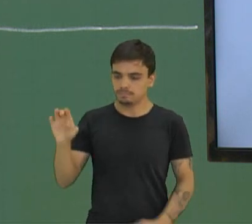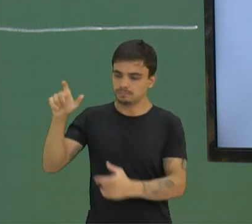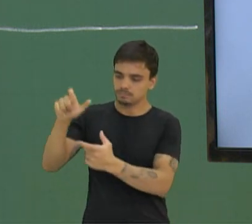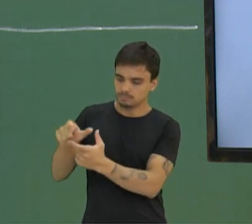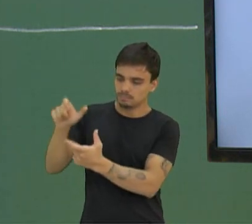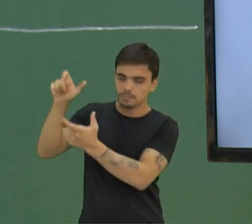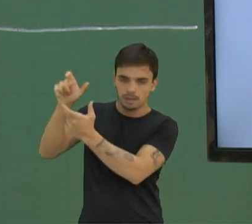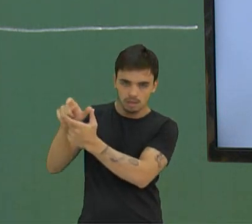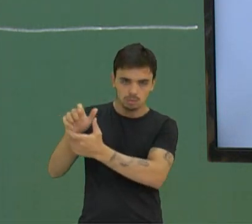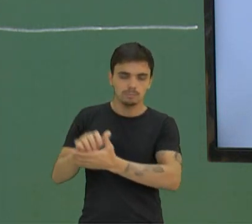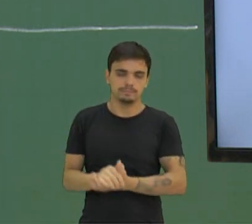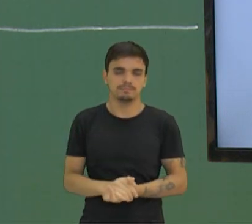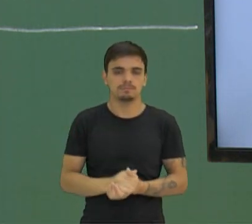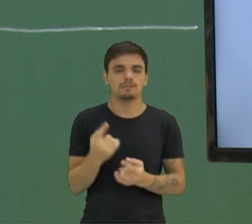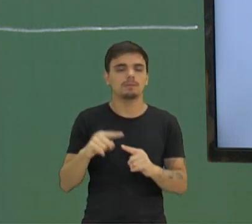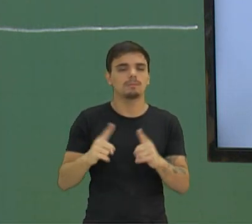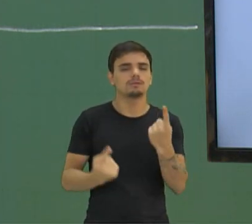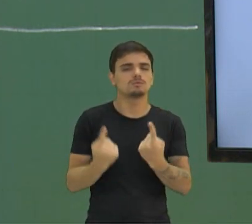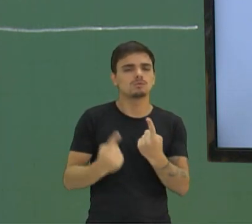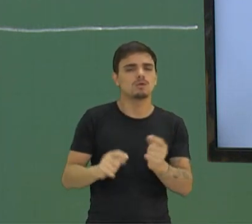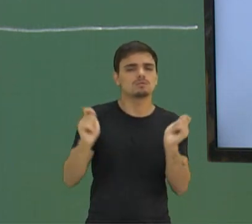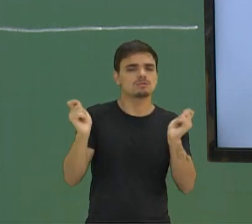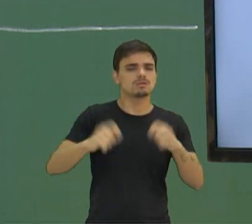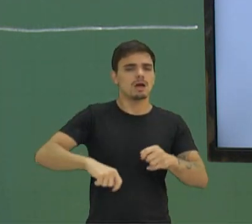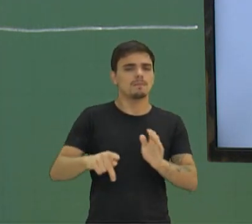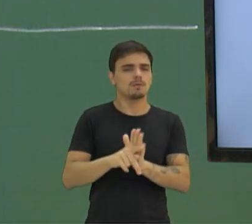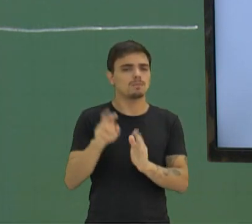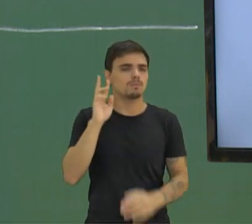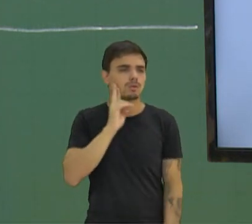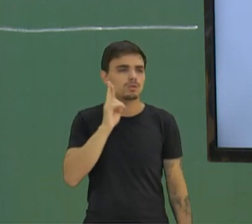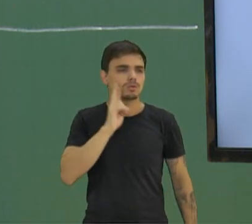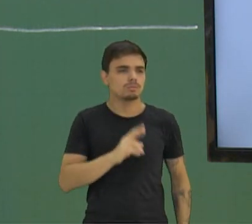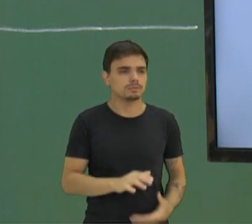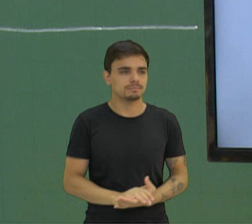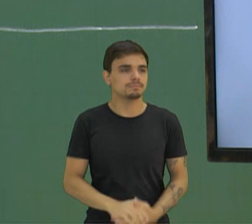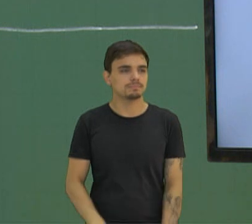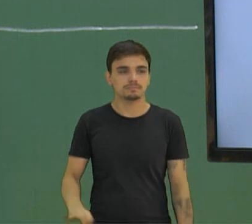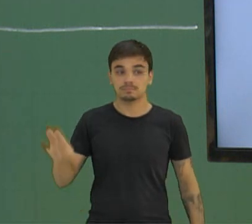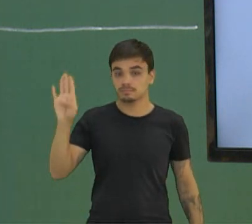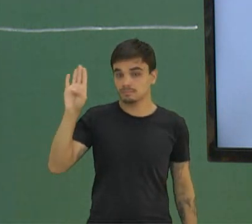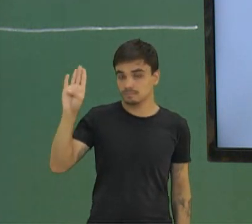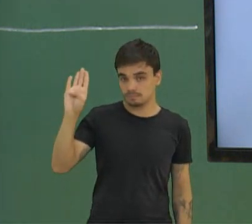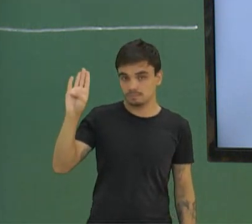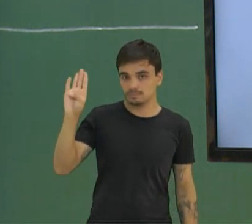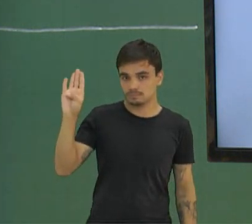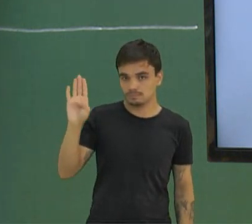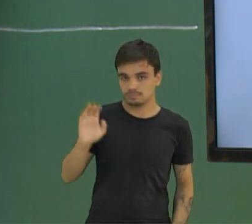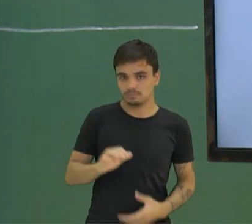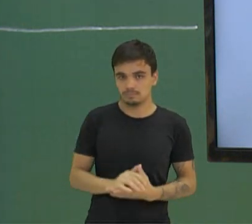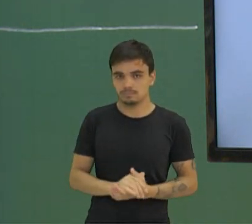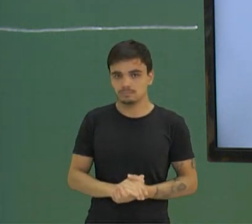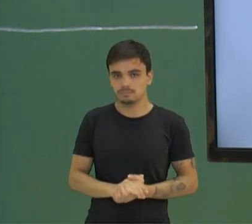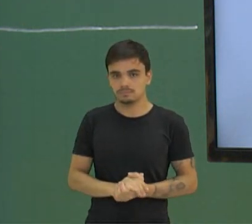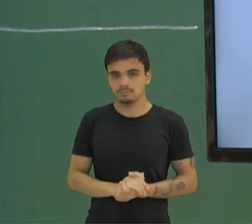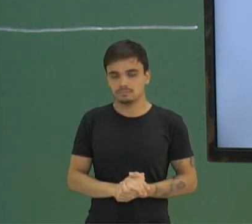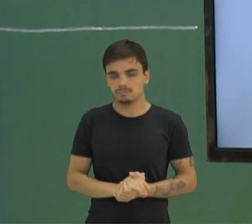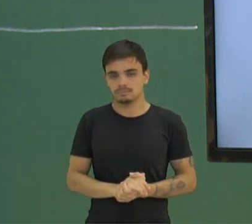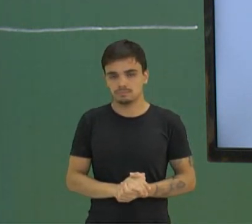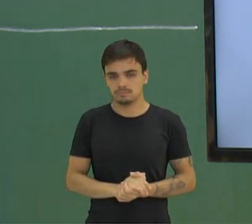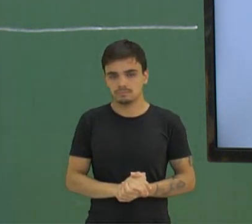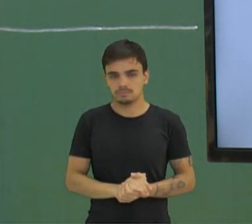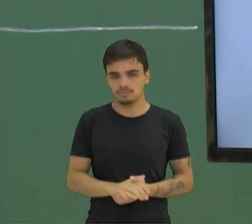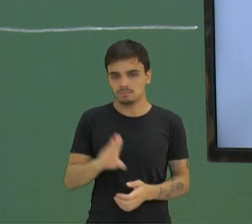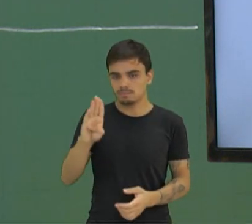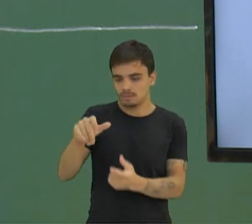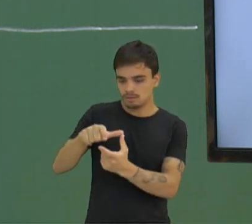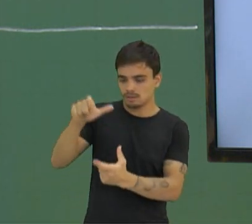Quais são os possíveis fatores da flor púrpura Oi bebezão ou lesão